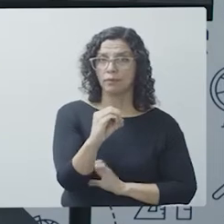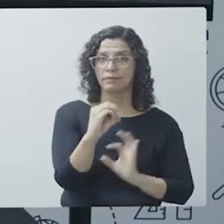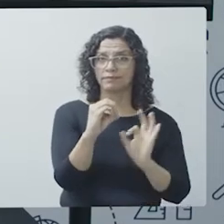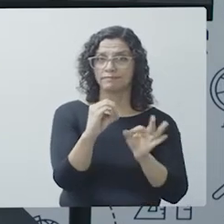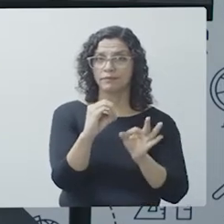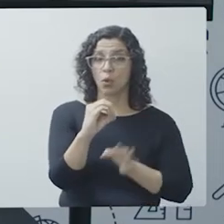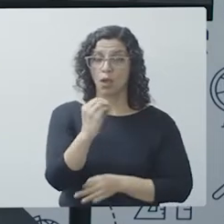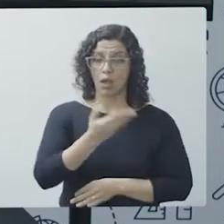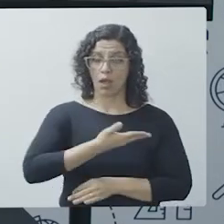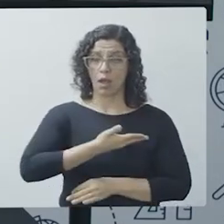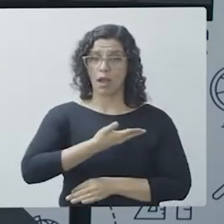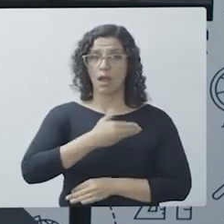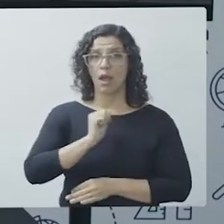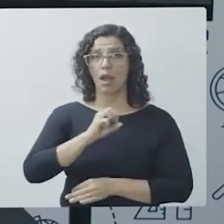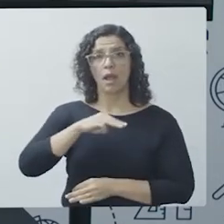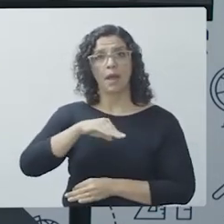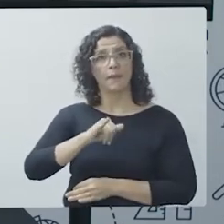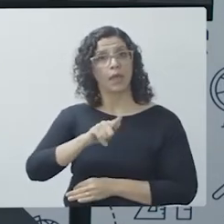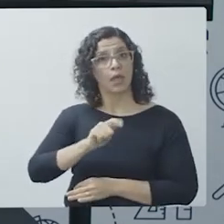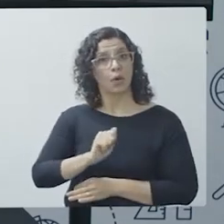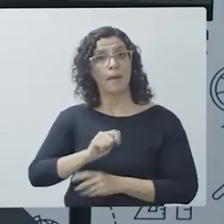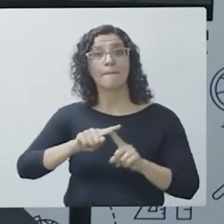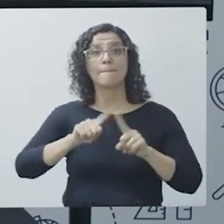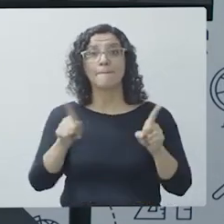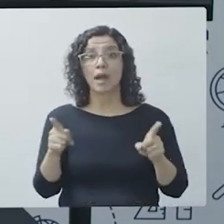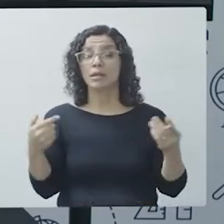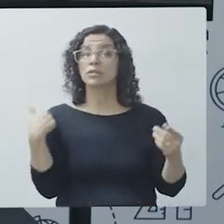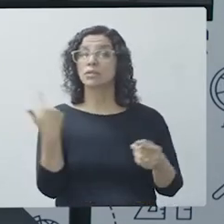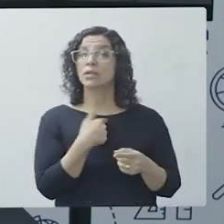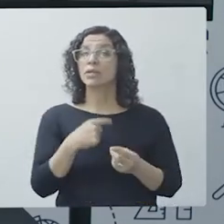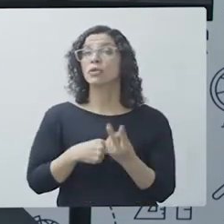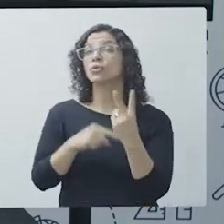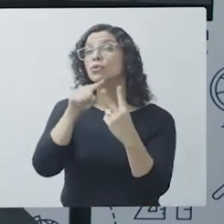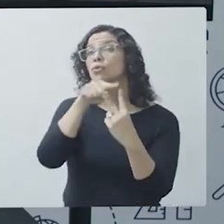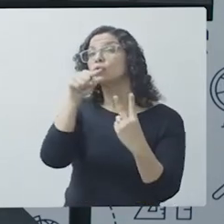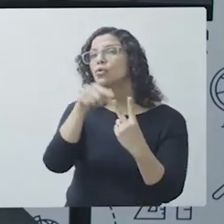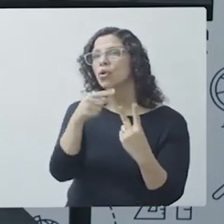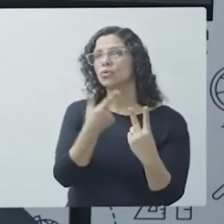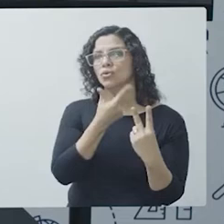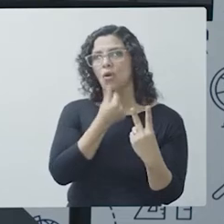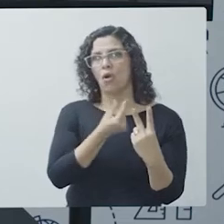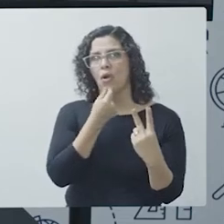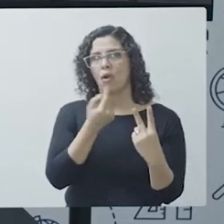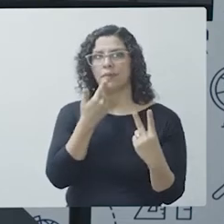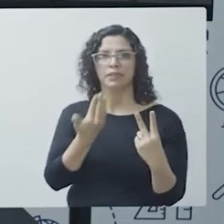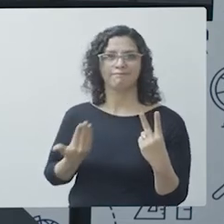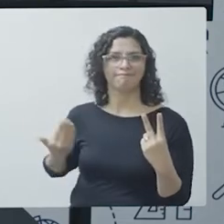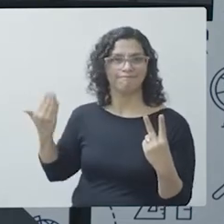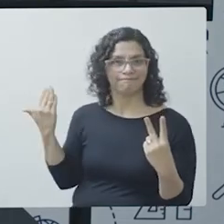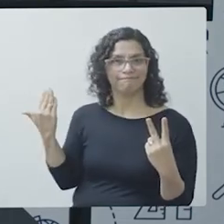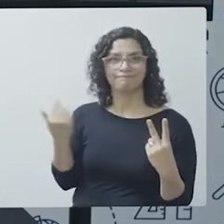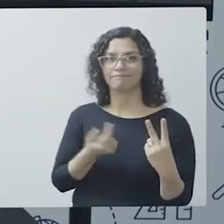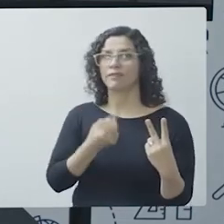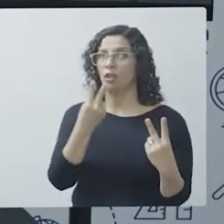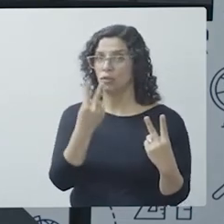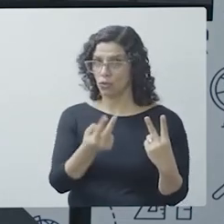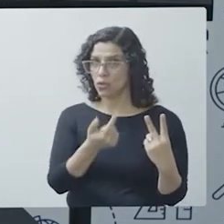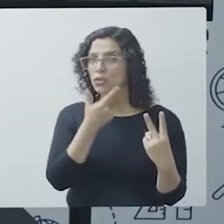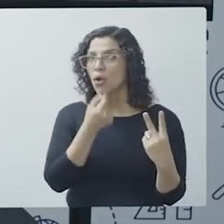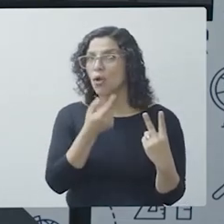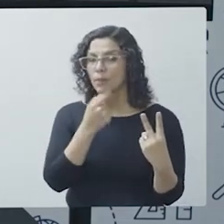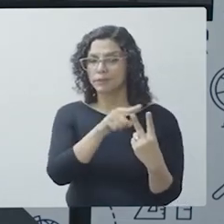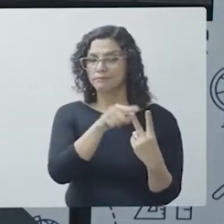o amigo. Mas nós temos dois personagens nessa